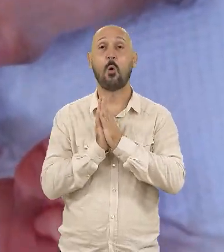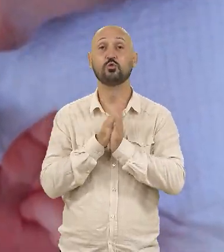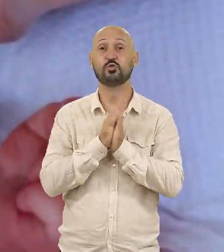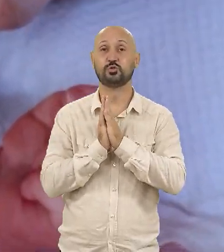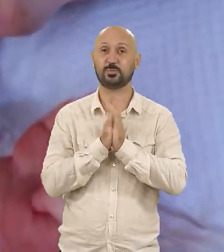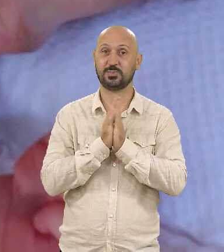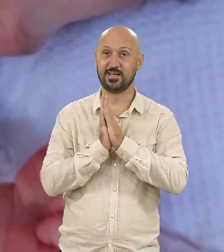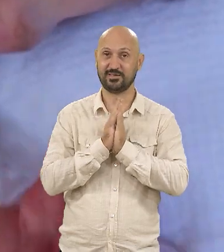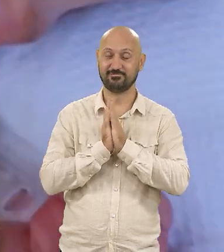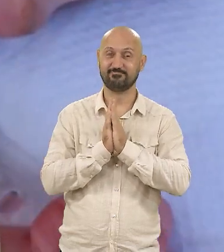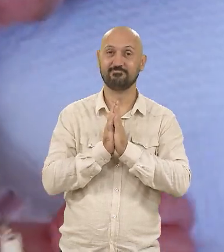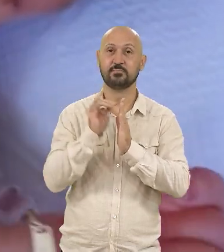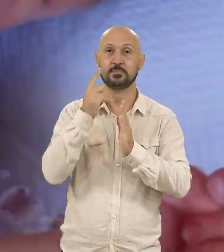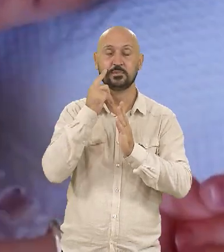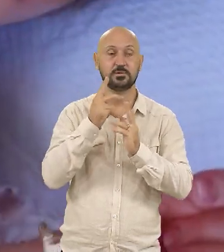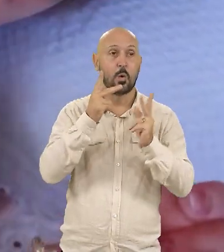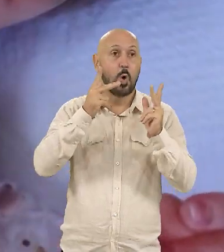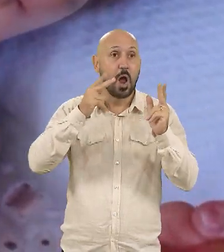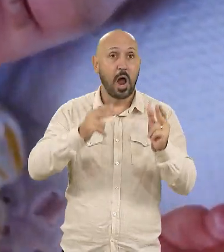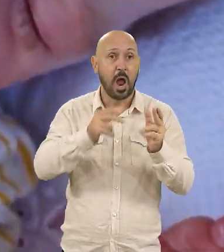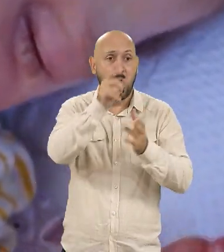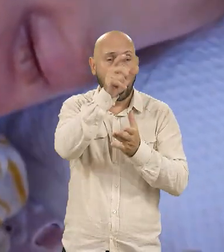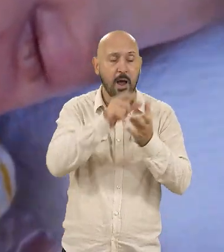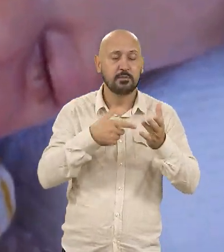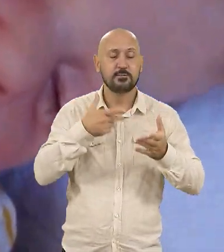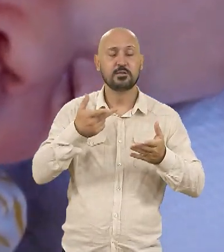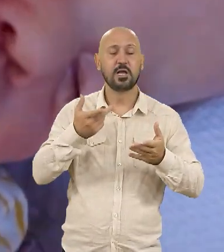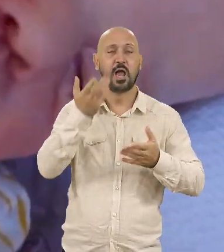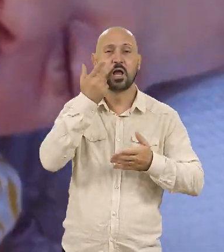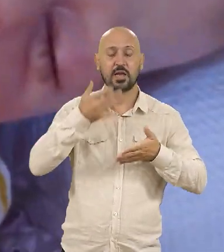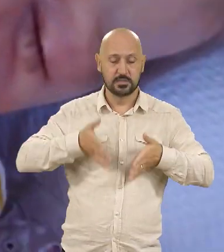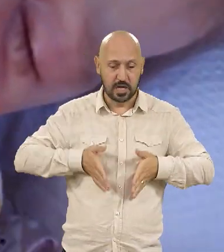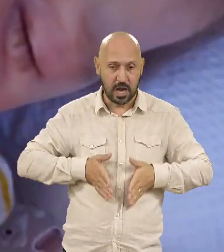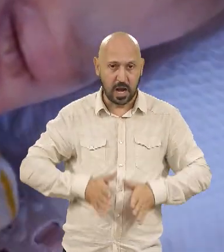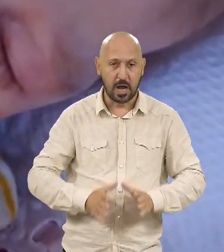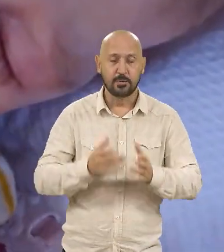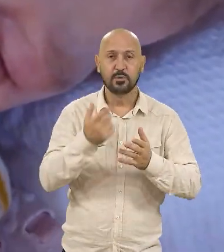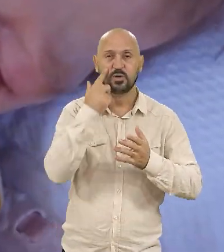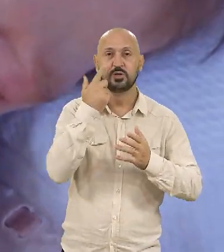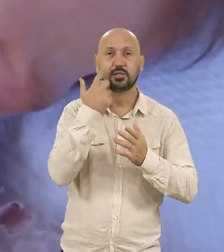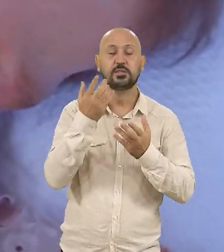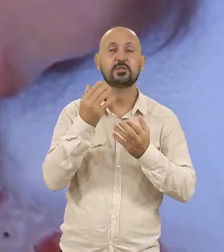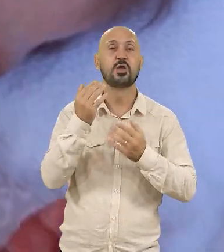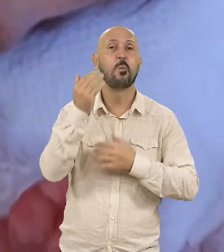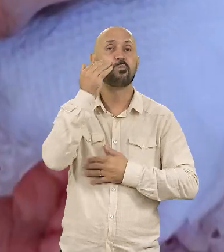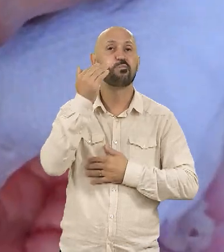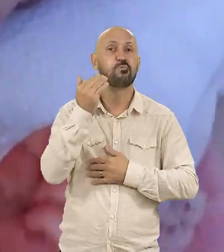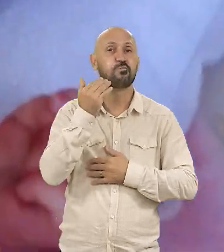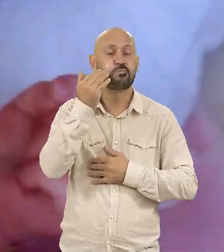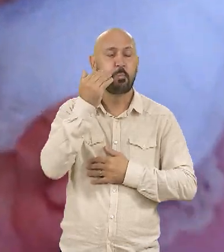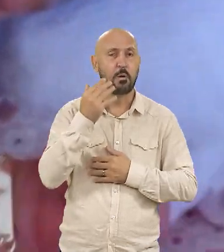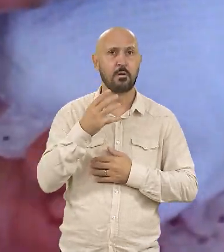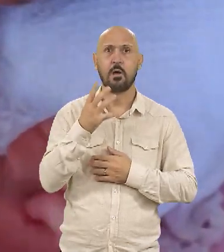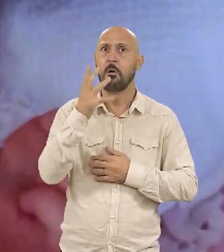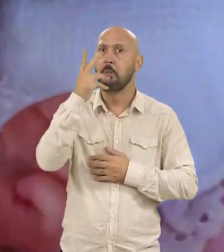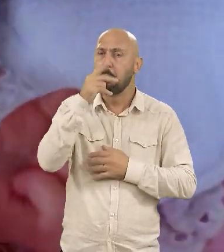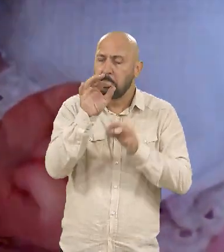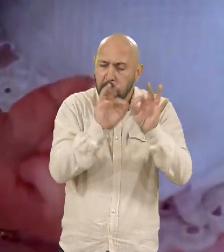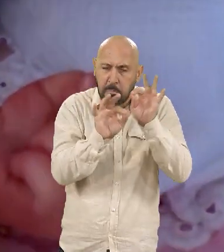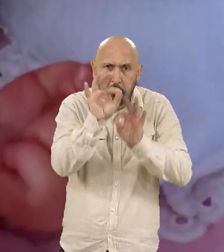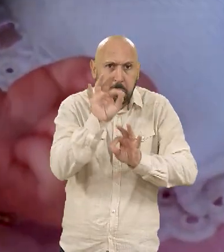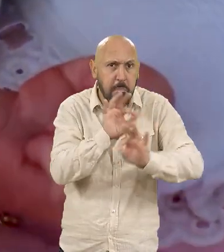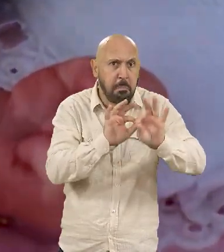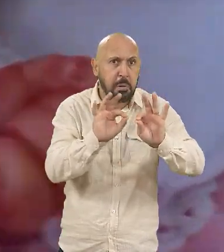bonecos, eles são réplicas de recém-nascidos, né? São bonecos de silicone muito bem